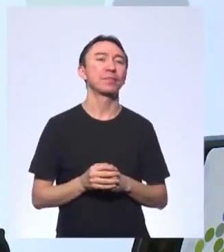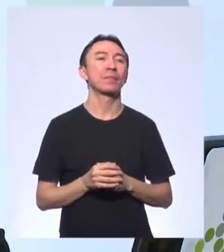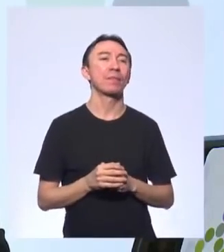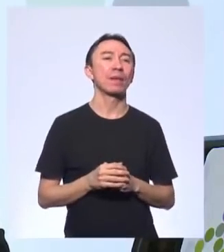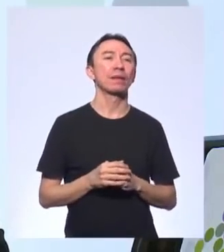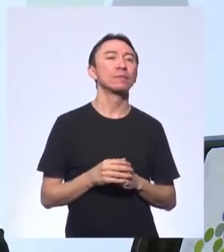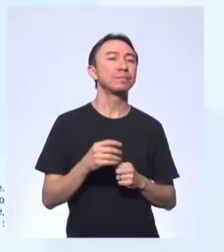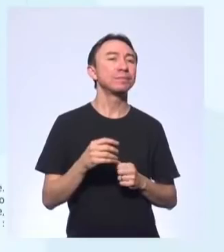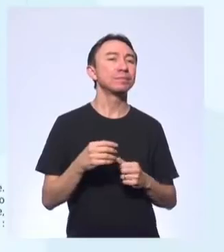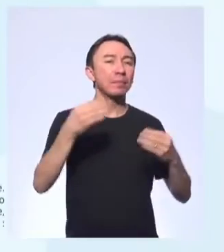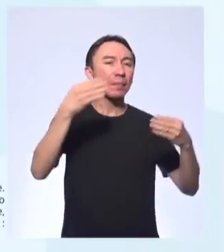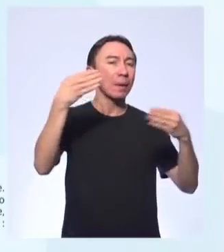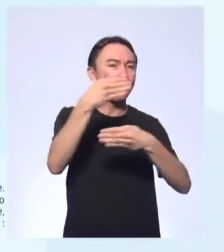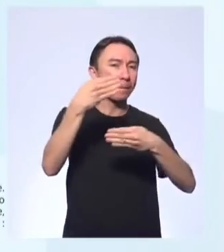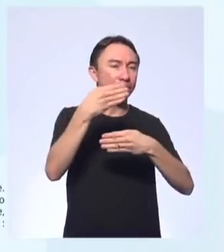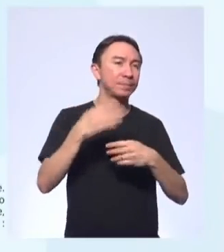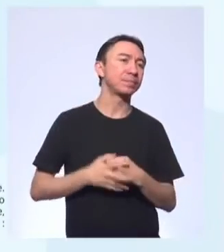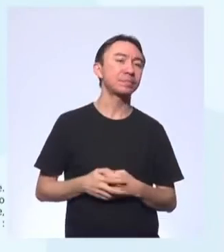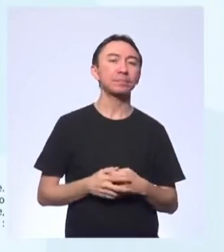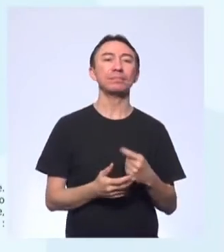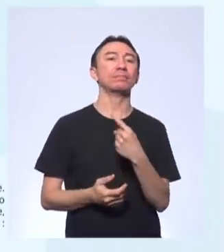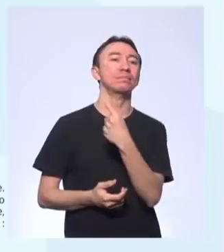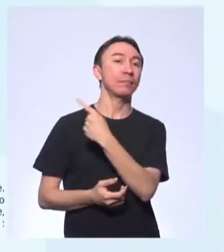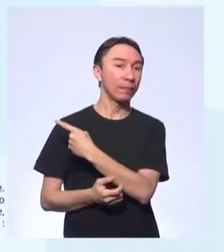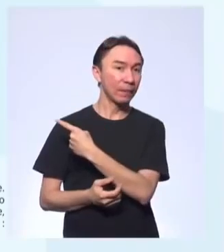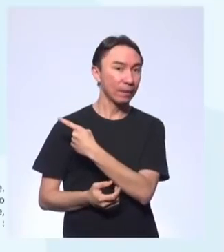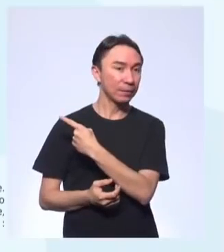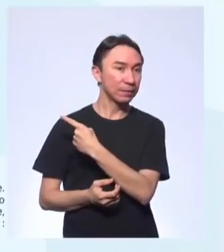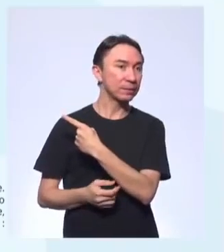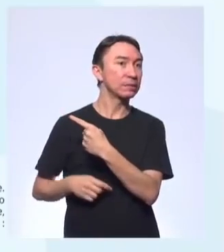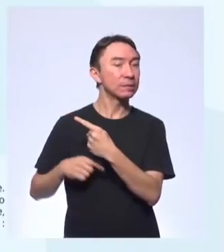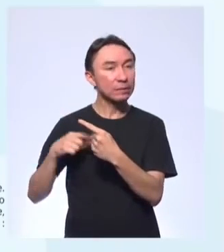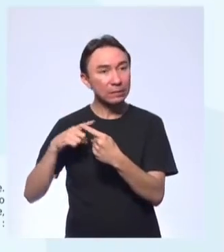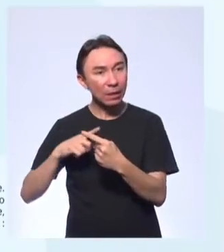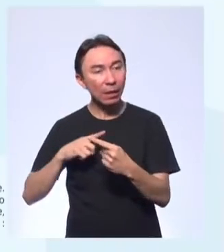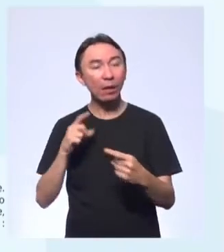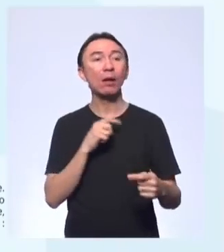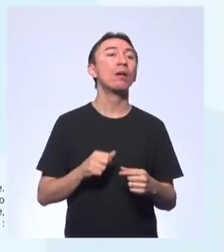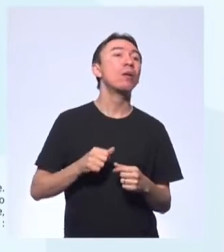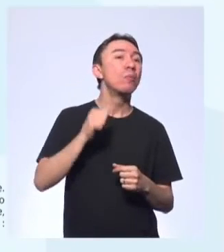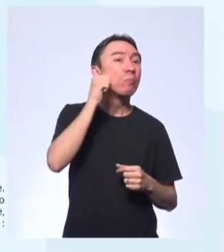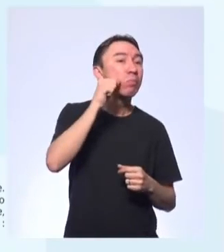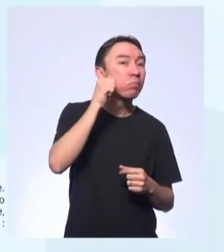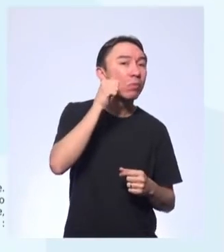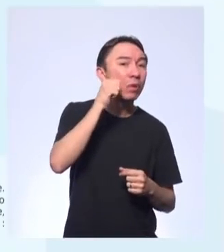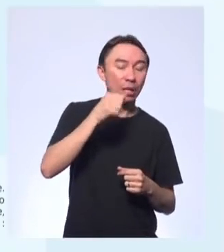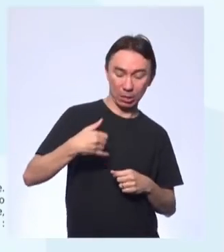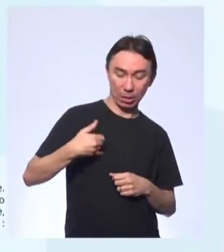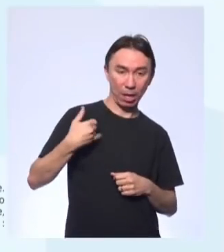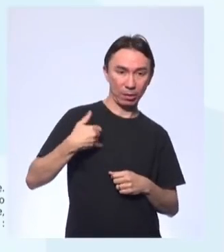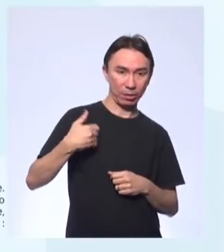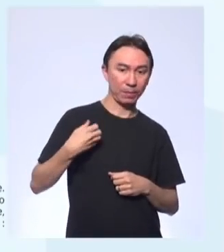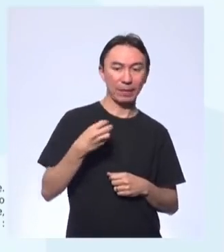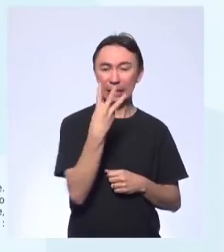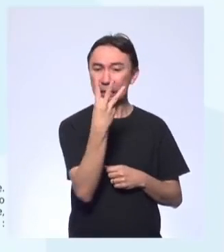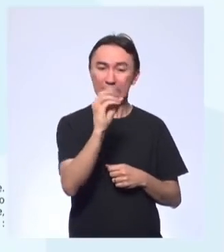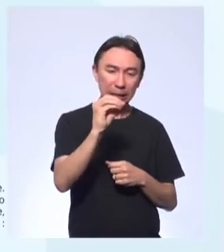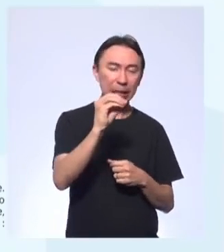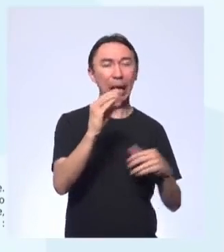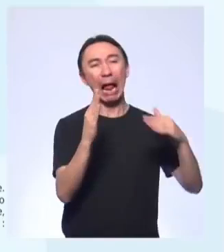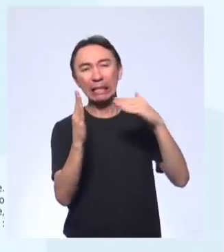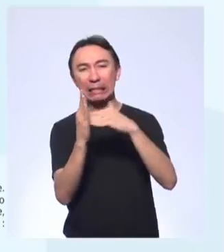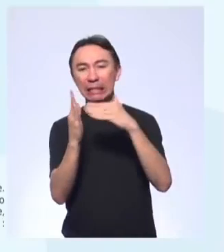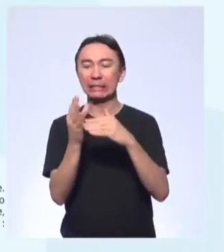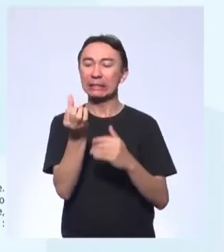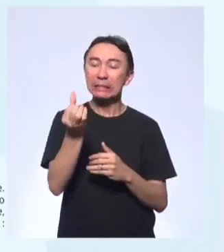próximo slide, a gente tem as causas mais comuns aí relacionadas a mulheres entre 30 e 69 anos, tá? Então, a gente vê